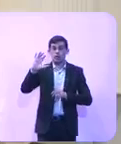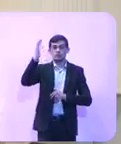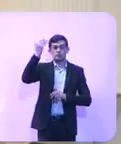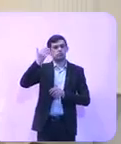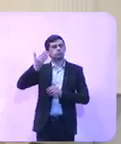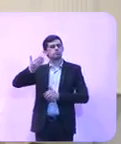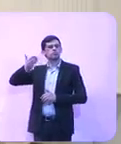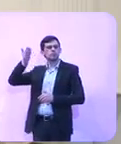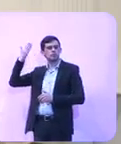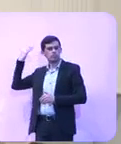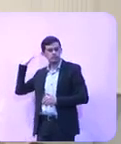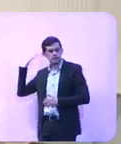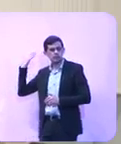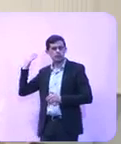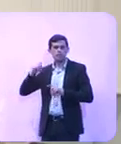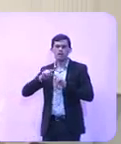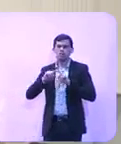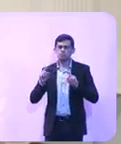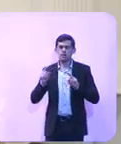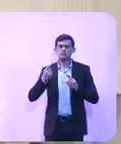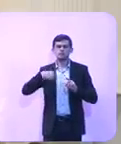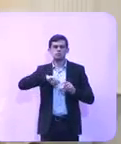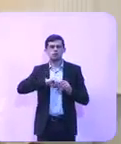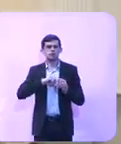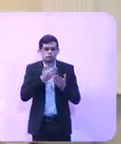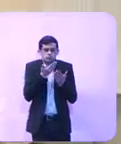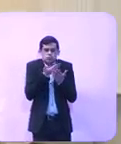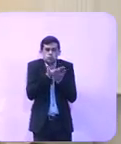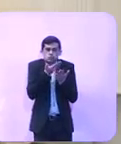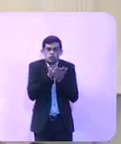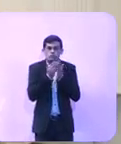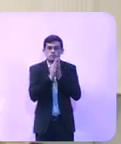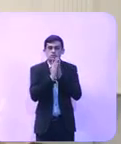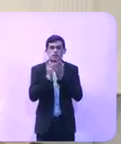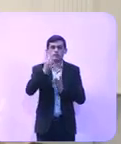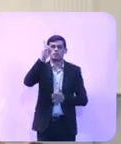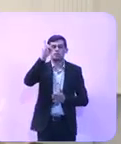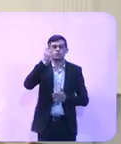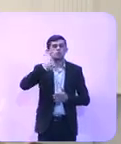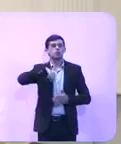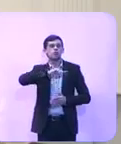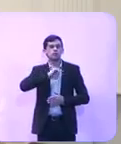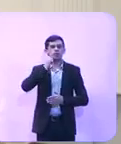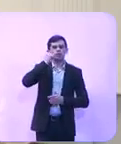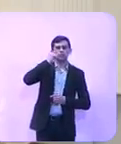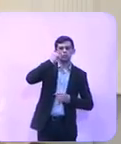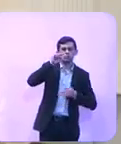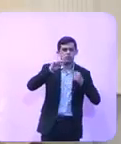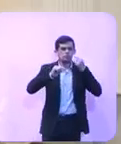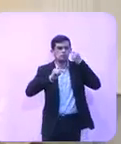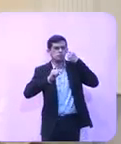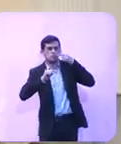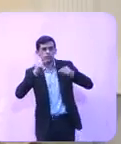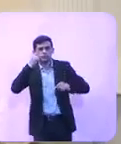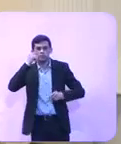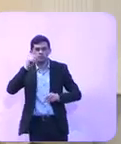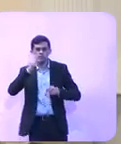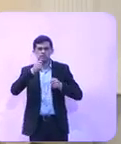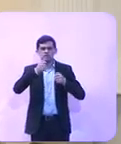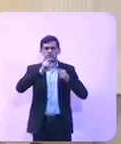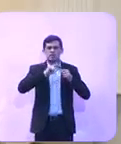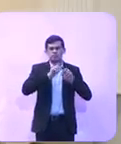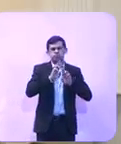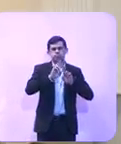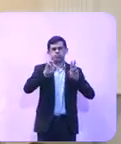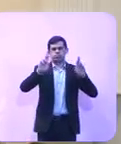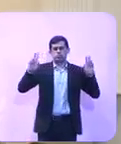no passado. É interessante que quando a gente estuda a palavra de Deus, a gente vai descobrir que existem vários tipos